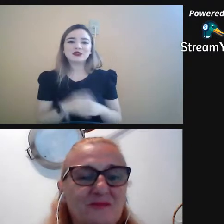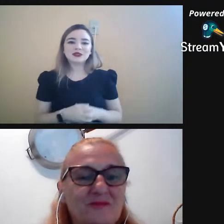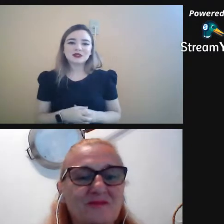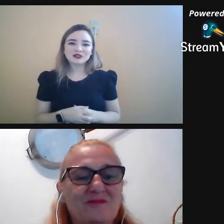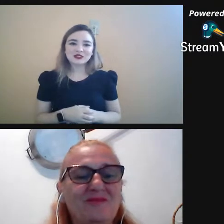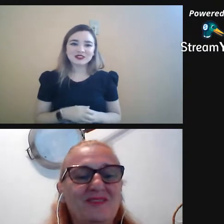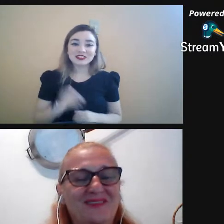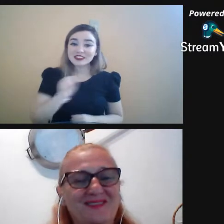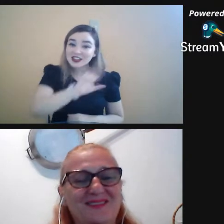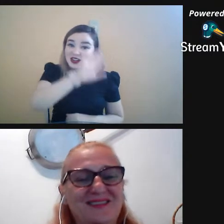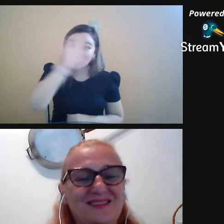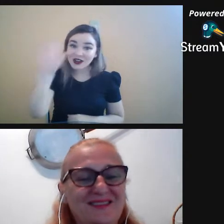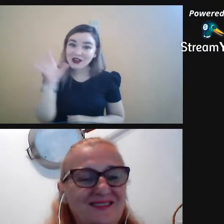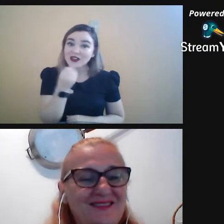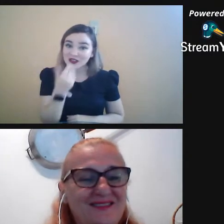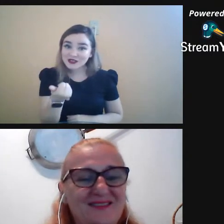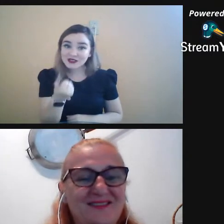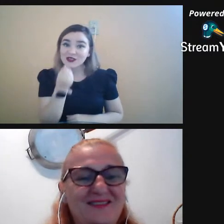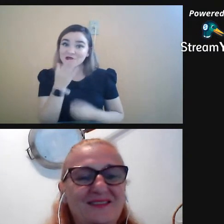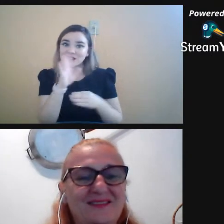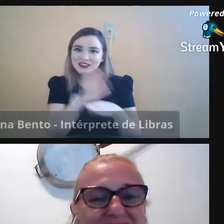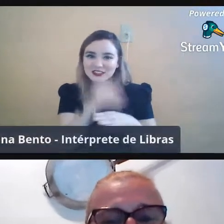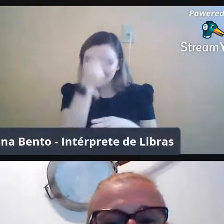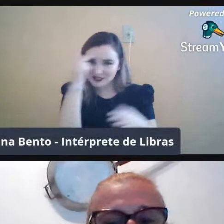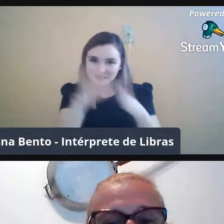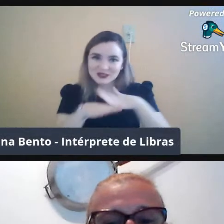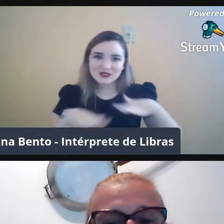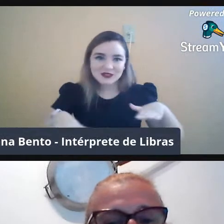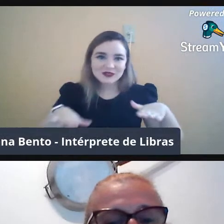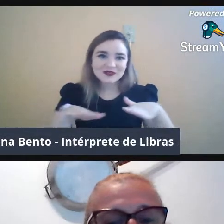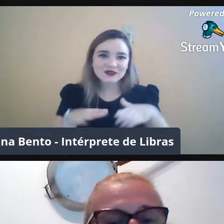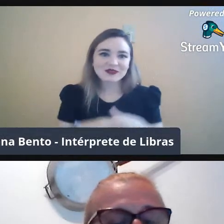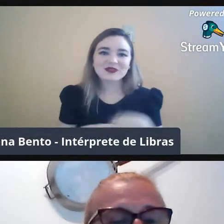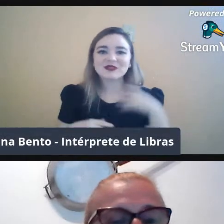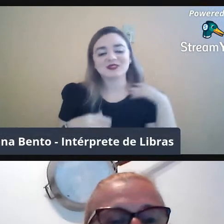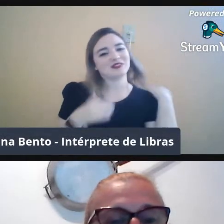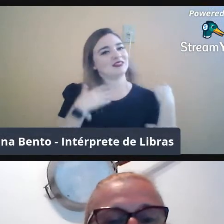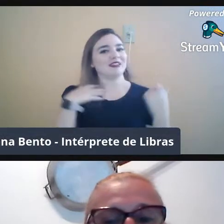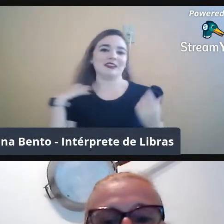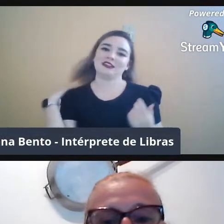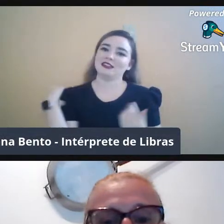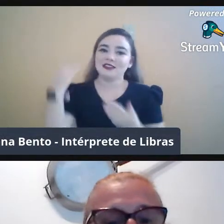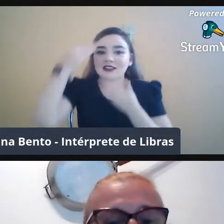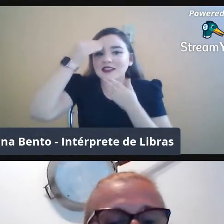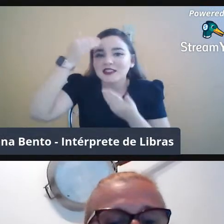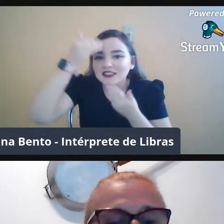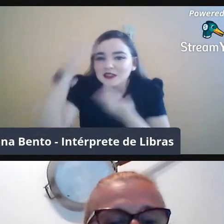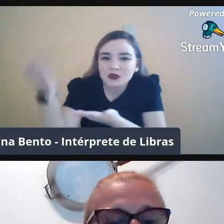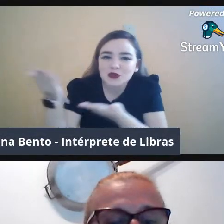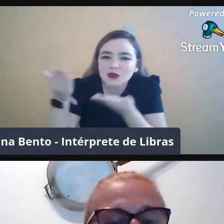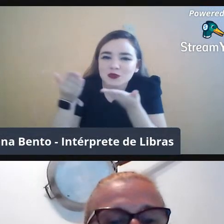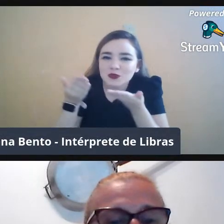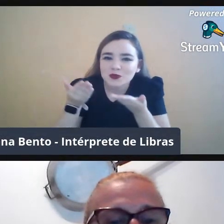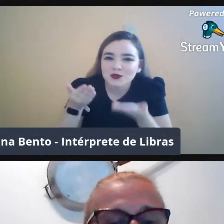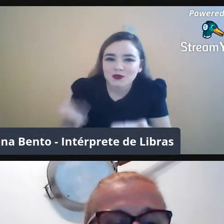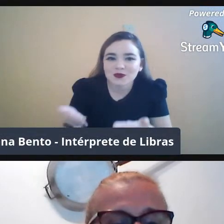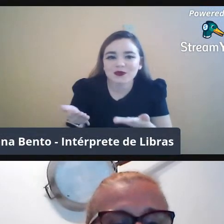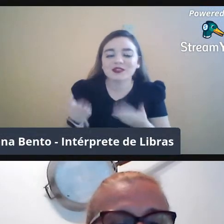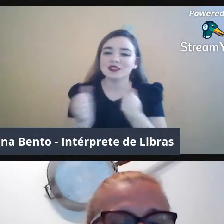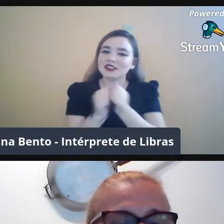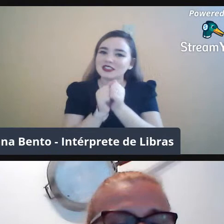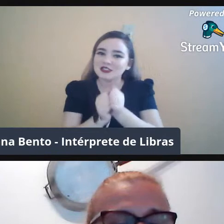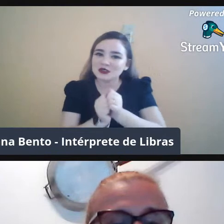Oi, tudo bem? Boa tarde a todos. Eu queria agradecer o convite, né, para participar dessa live,